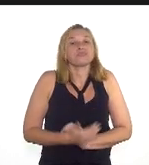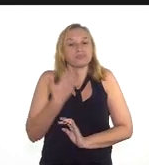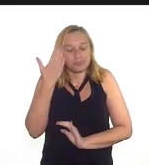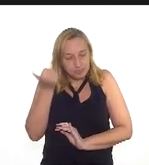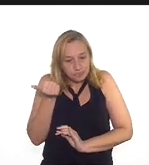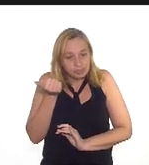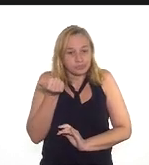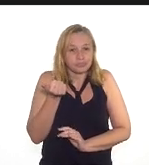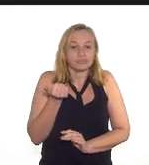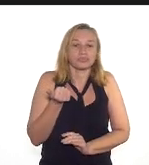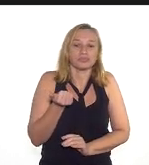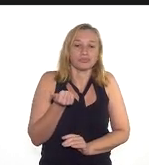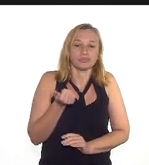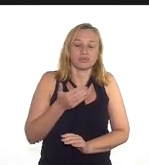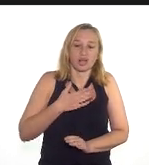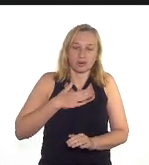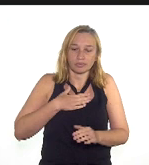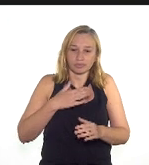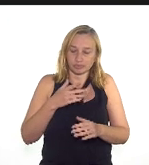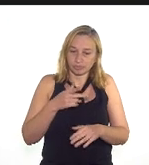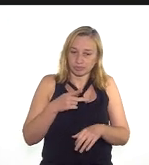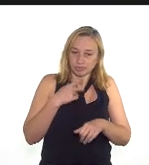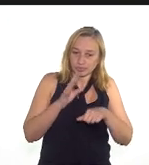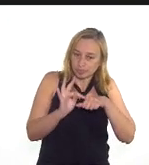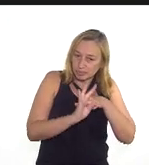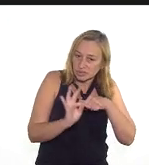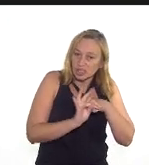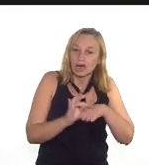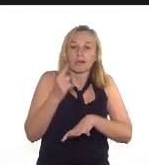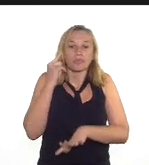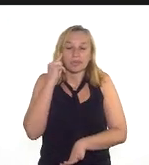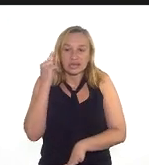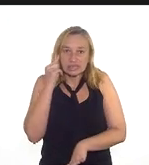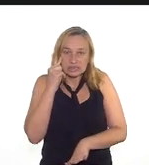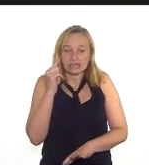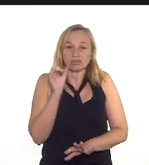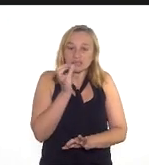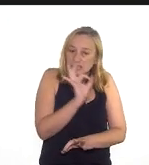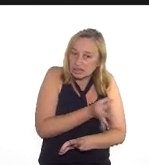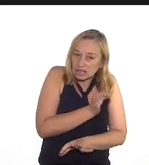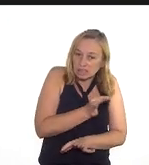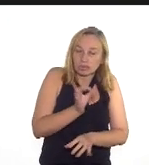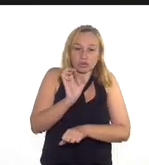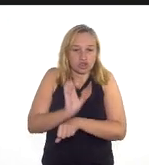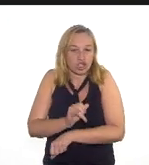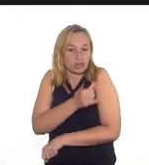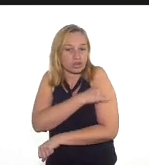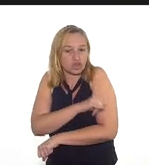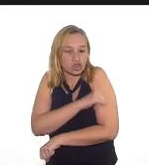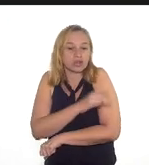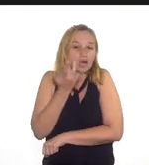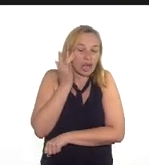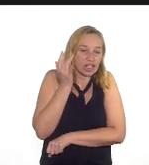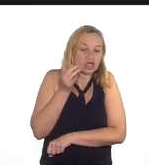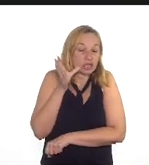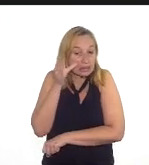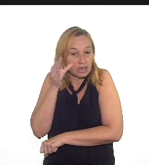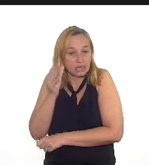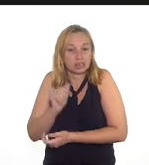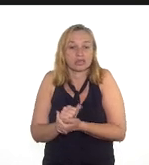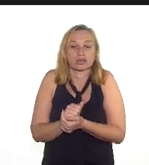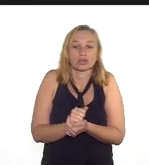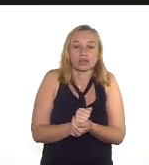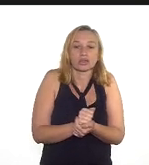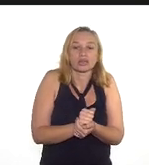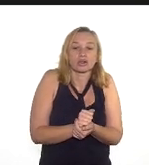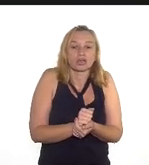que extrapola a minha posição técnica, mas assim, pensando holisticamente no estado do Rio de Janeiro, a gente acha interessante, de